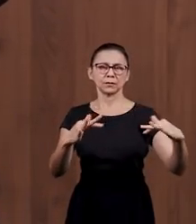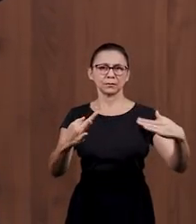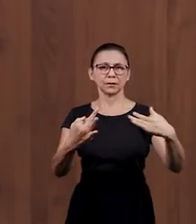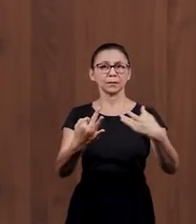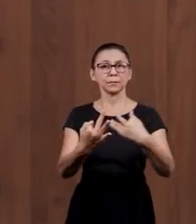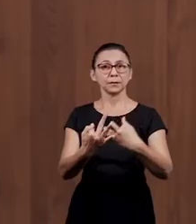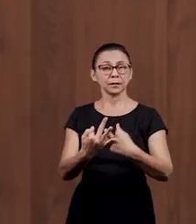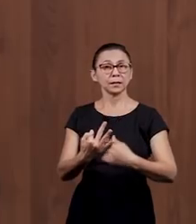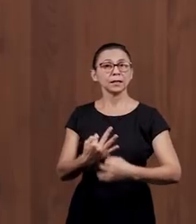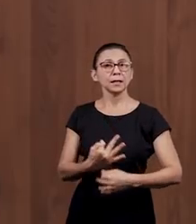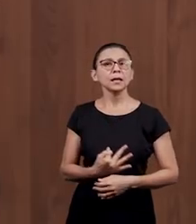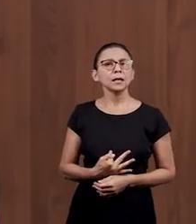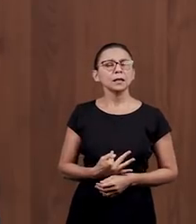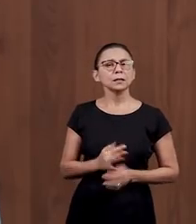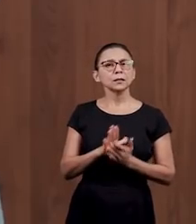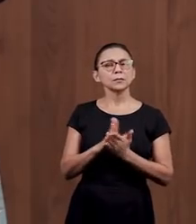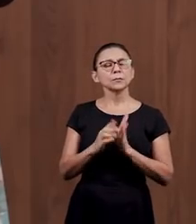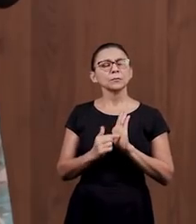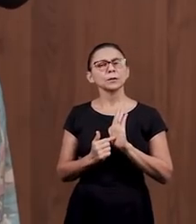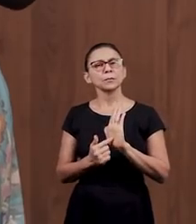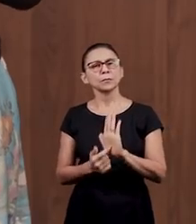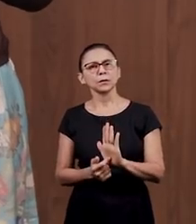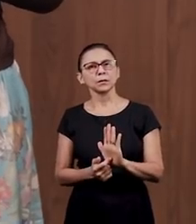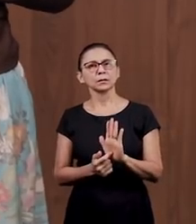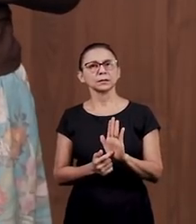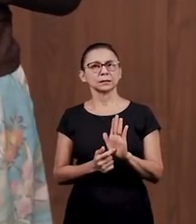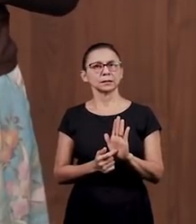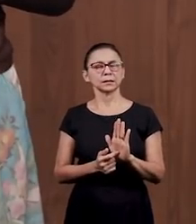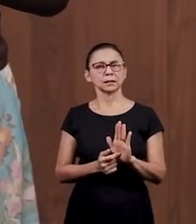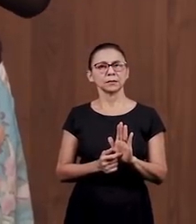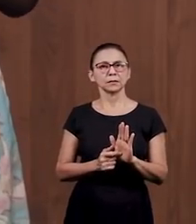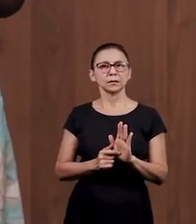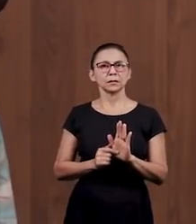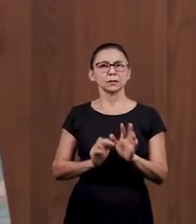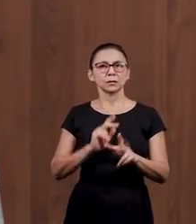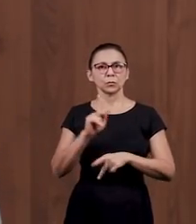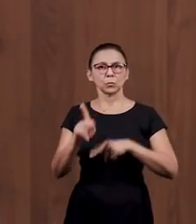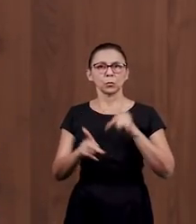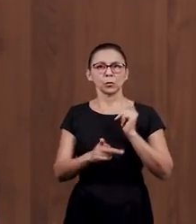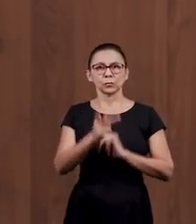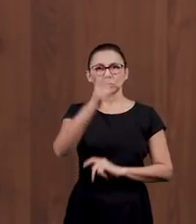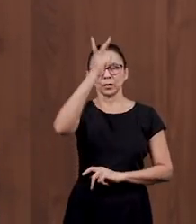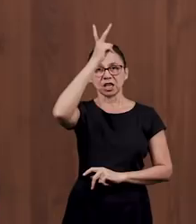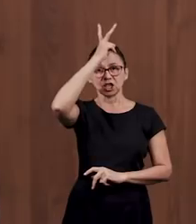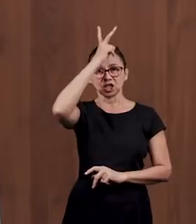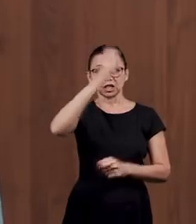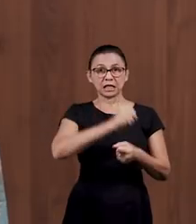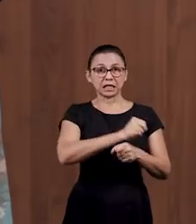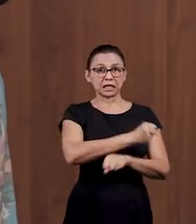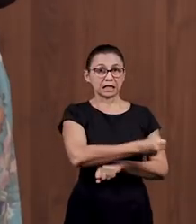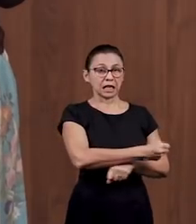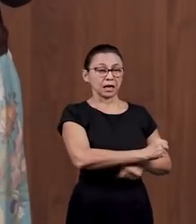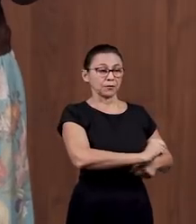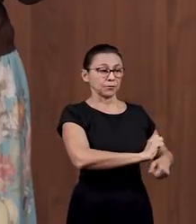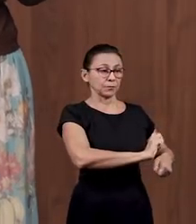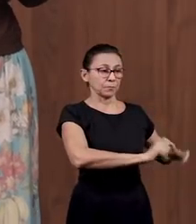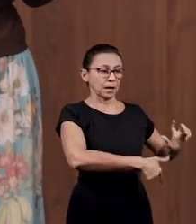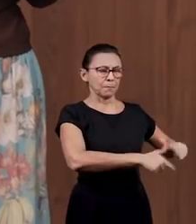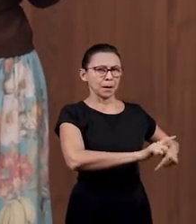momento da saída, que antecedeu a saída do povo do Egito. Nós vimos a 9ª praga. E vimos ali que